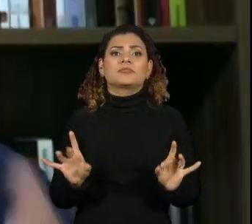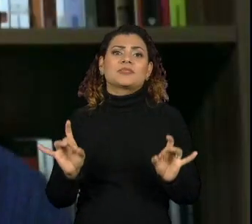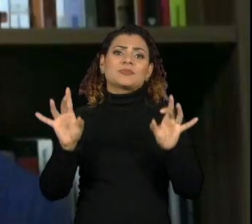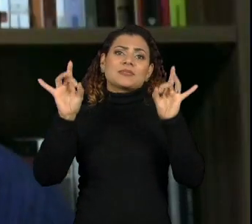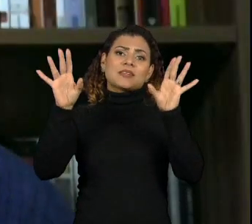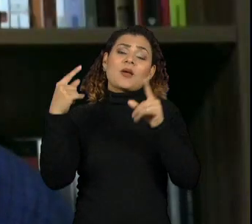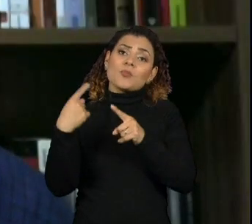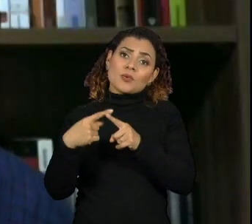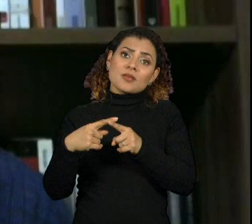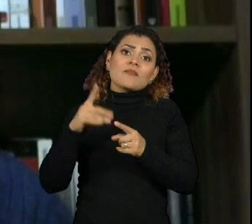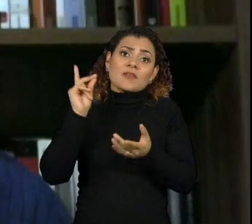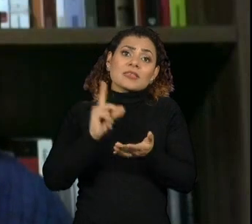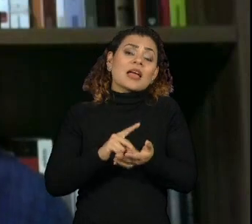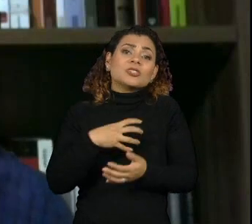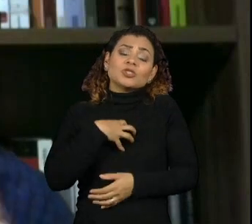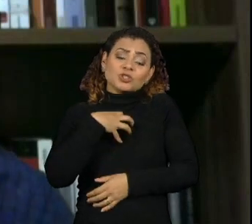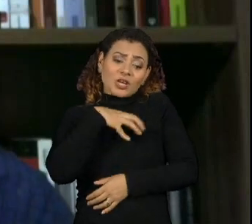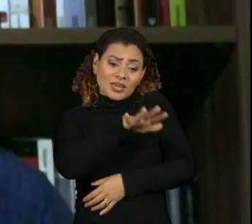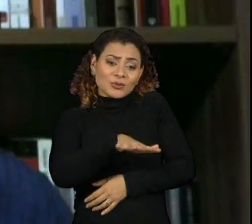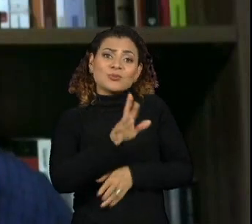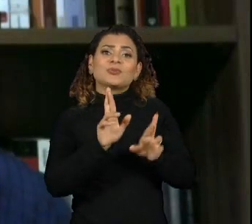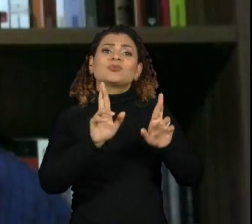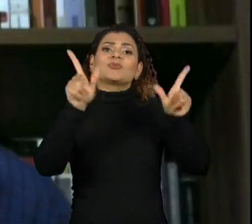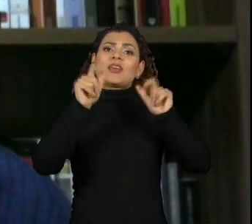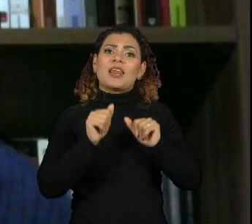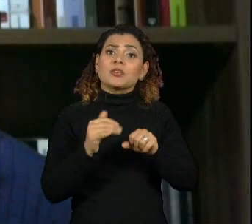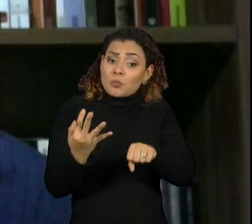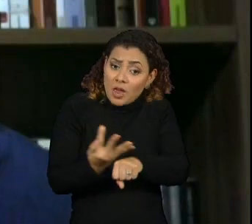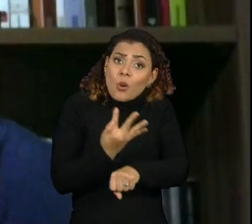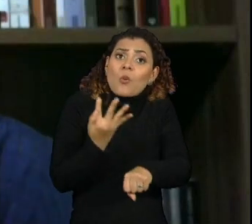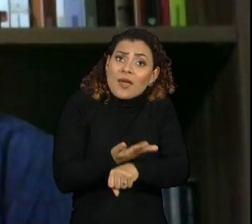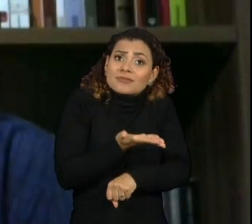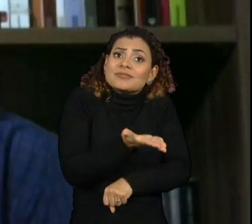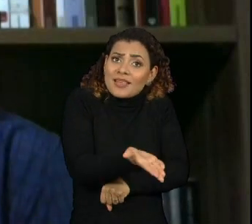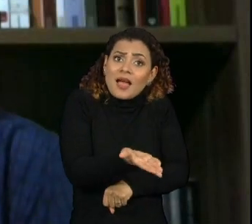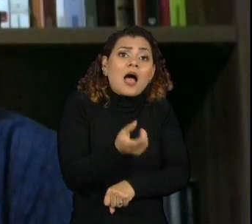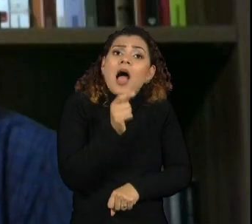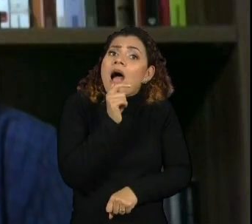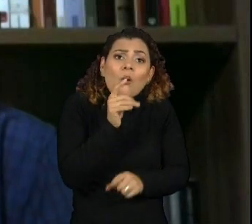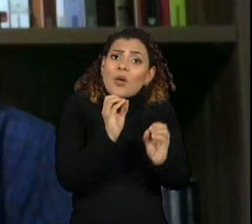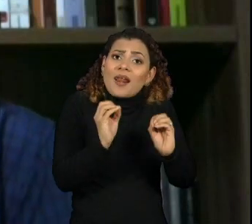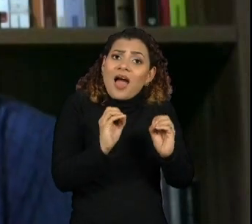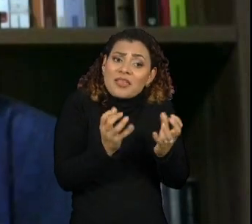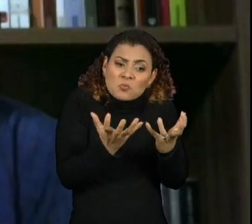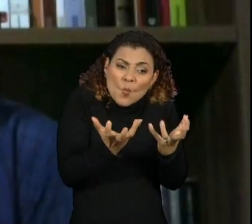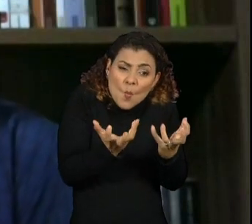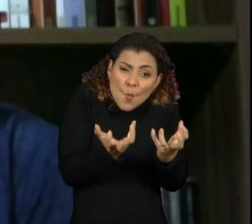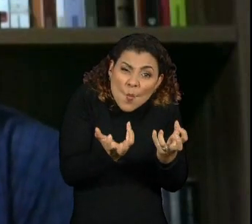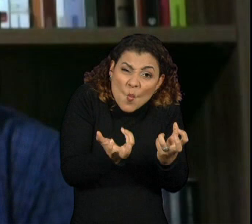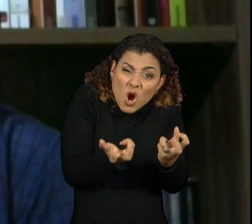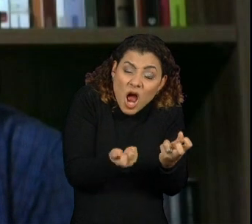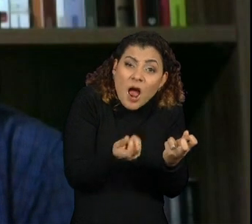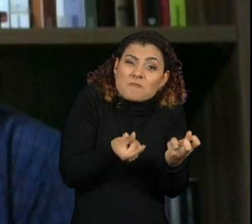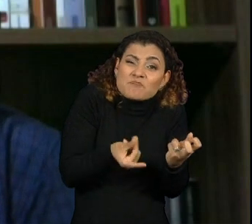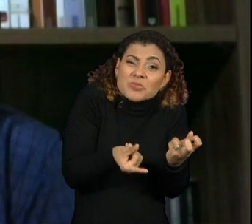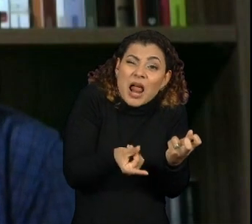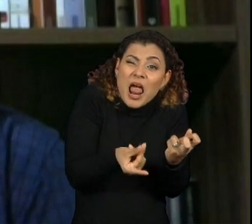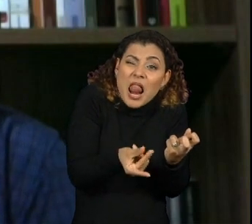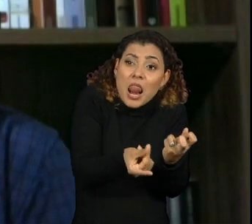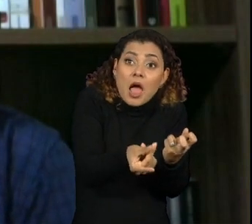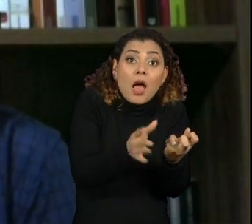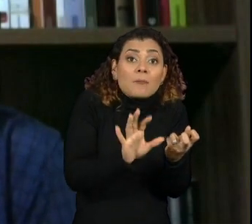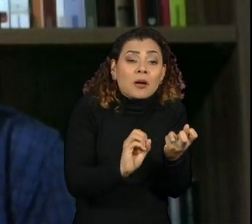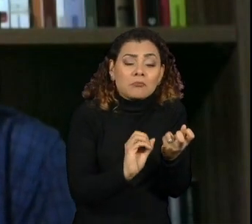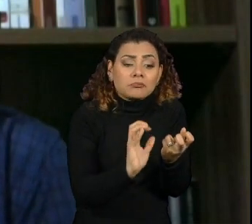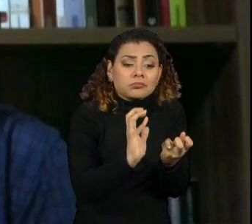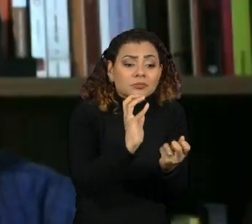por toda essa resiliência, por aguentar passar bastante tempo sem água e por brotar cheio de vida na